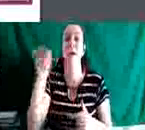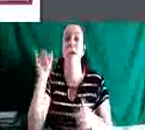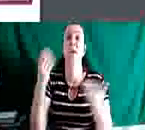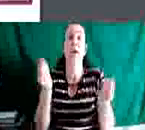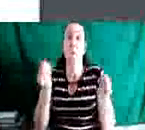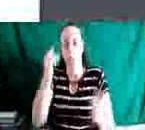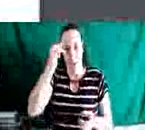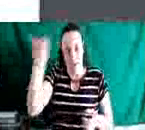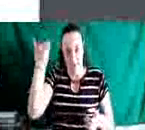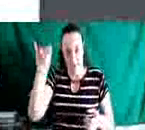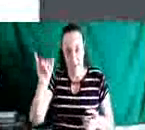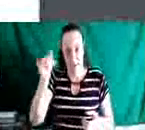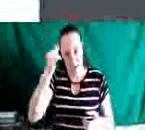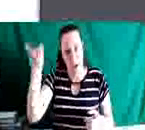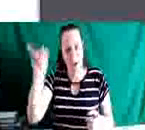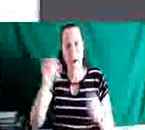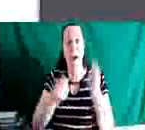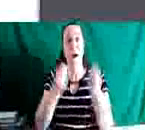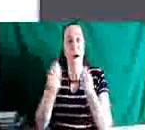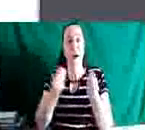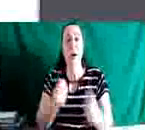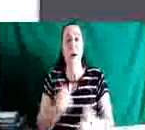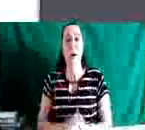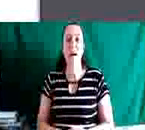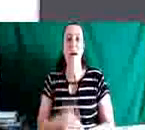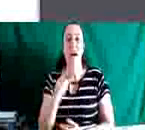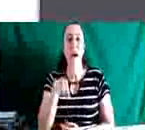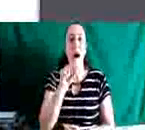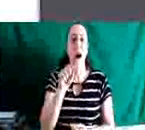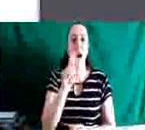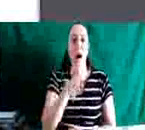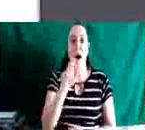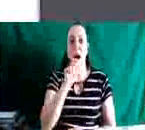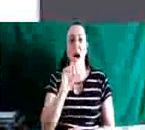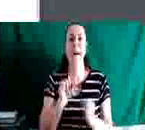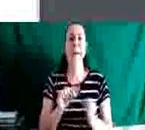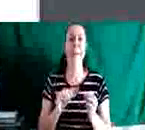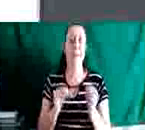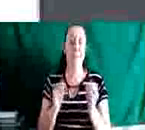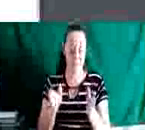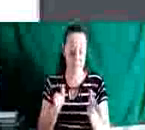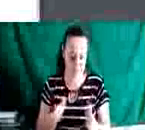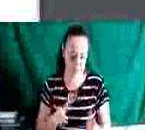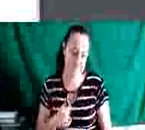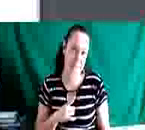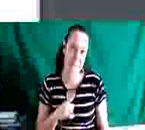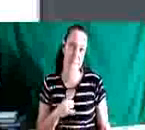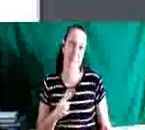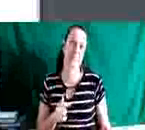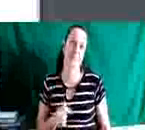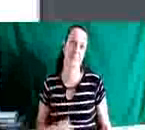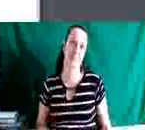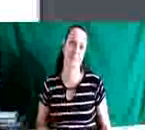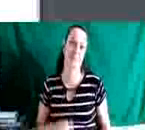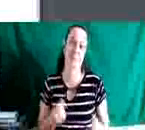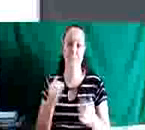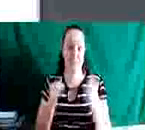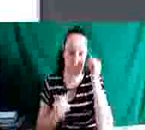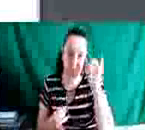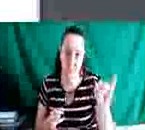padrão, simples, média. Então, aqui, né, qual que é os níveis severos, moderado, tá? de cada ataque. Se é